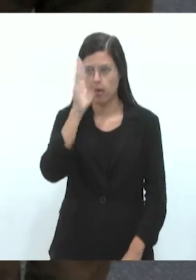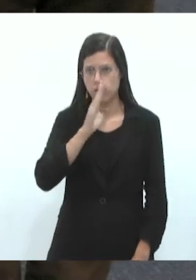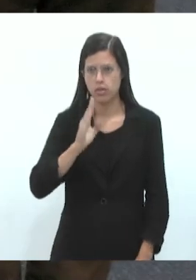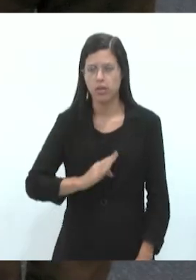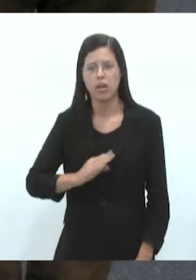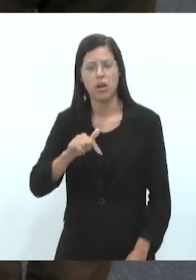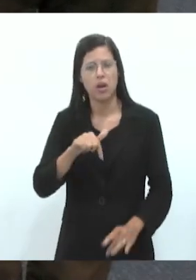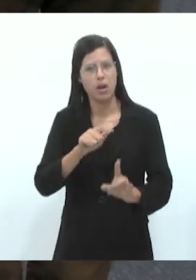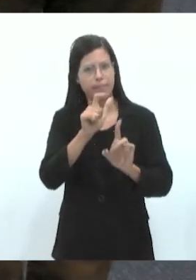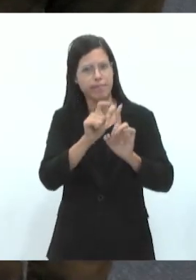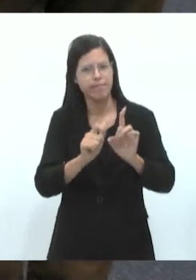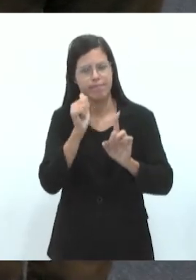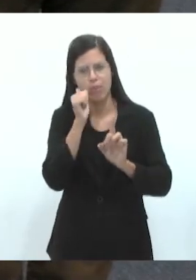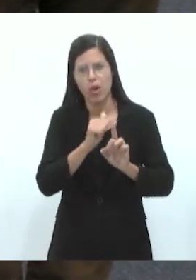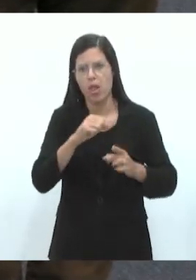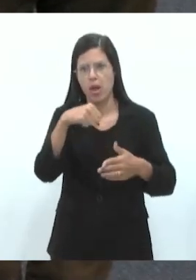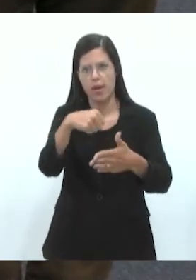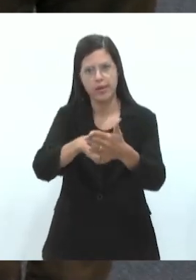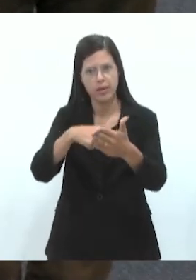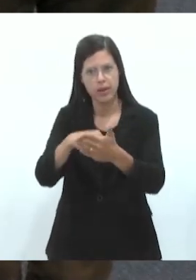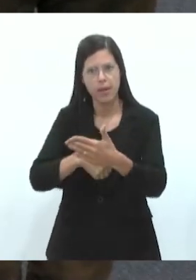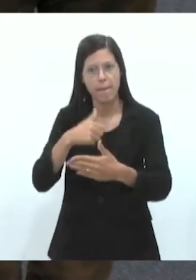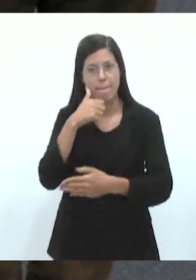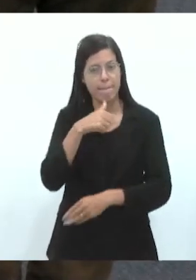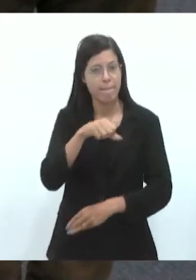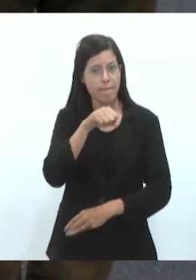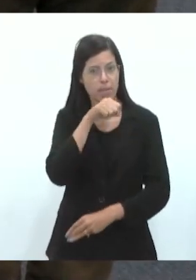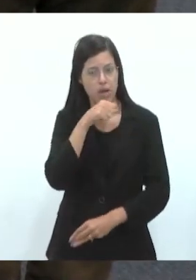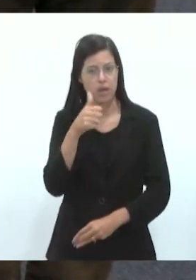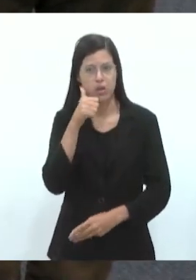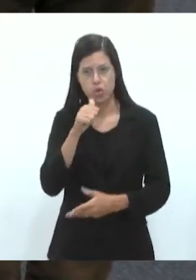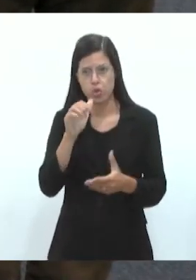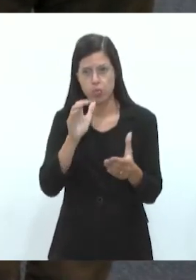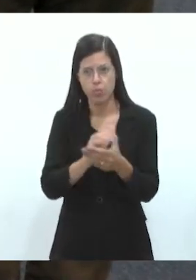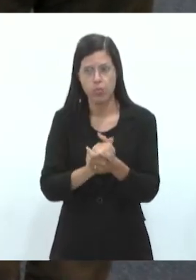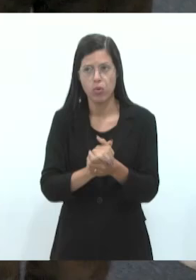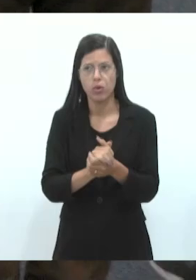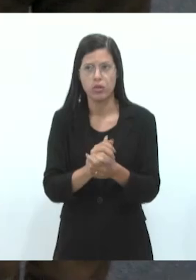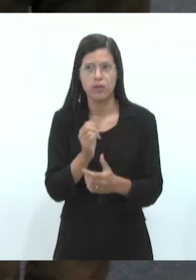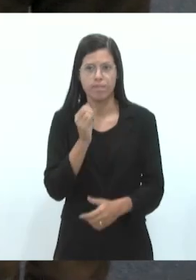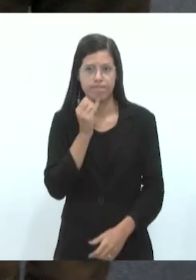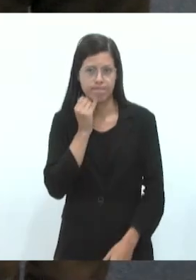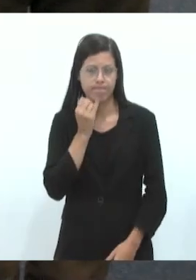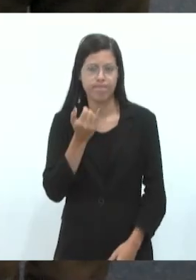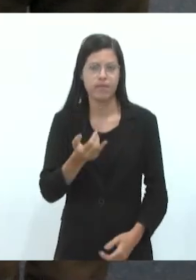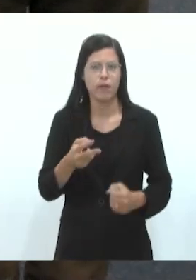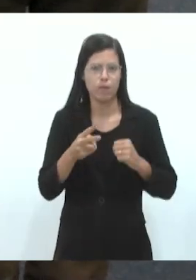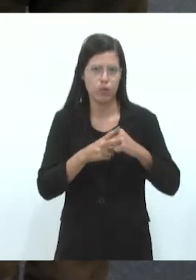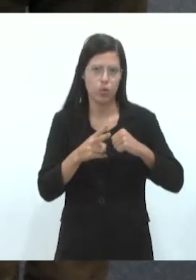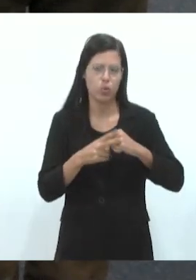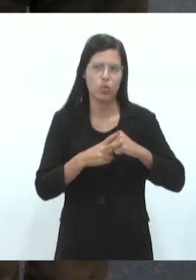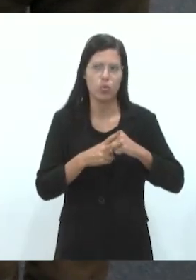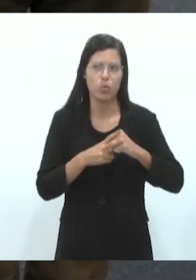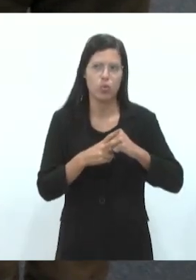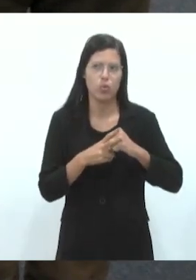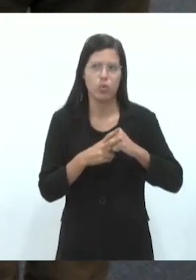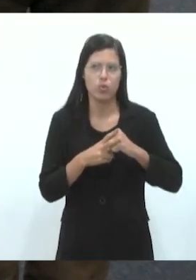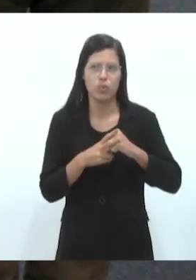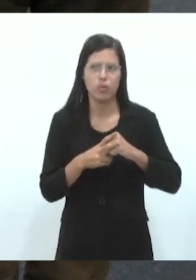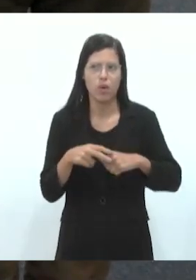Paiva foi uma mulher lutadora, mãe, esposa e, infelizmente, viúva por um